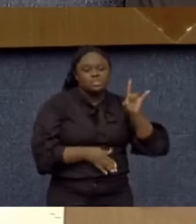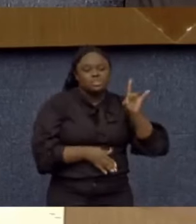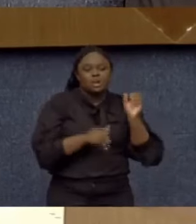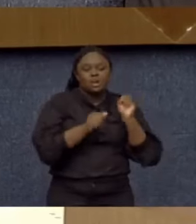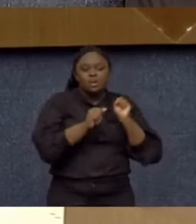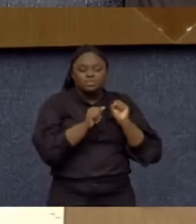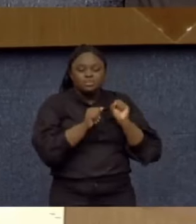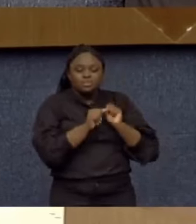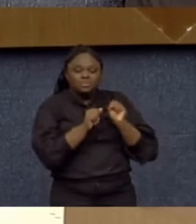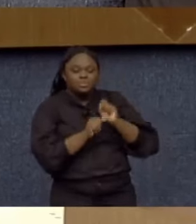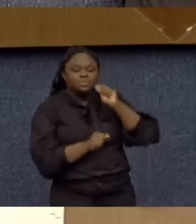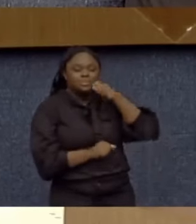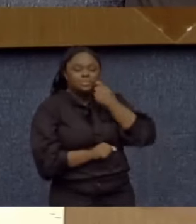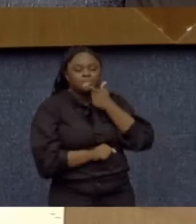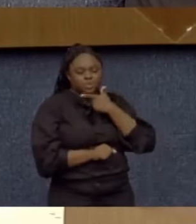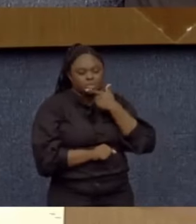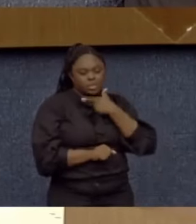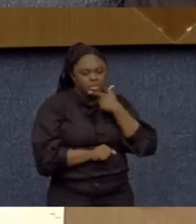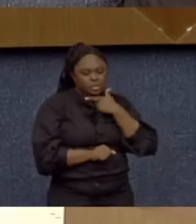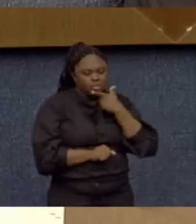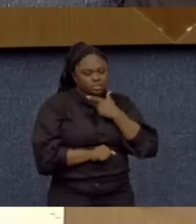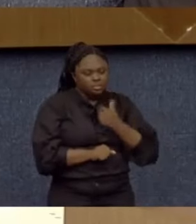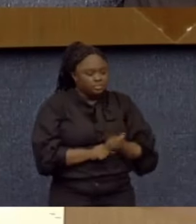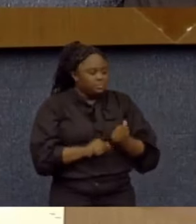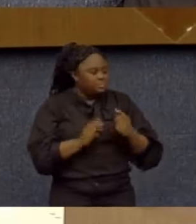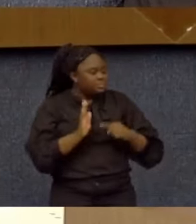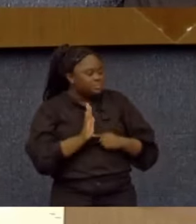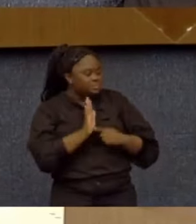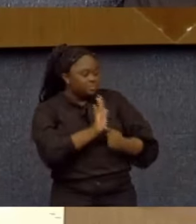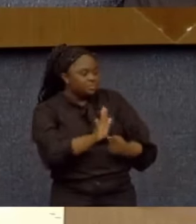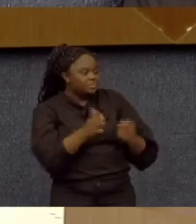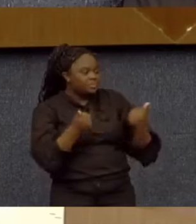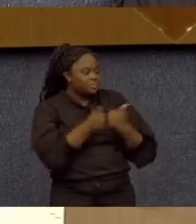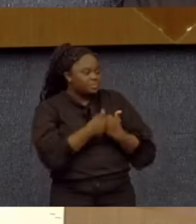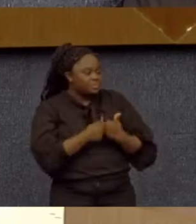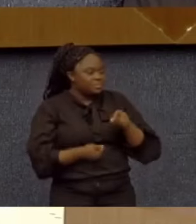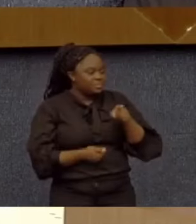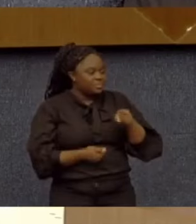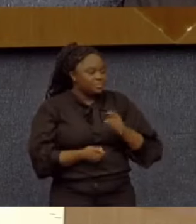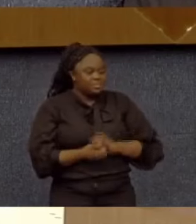queijo. Bilac é o pai da Magda, tá? Te apresentar aí, está do seu lado, tá, vereador?